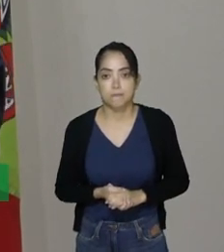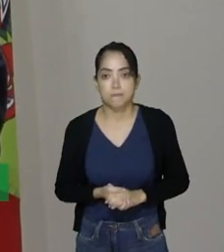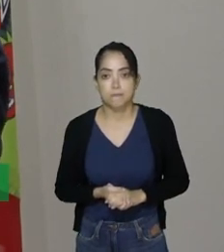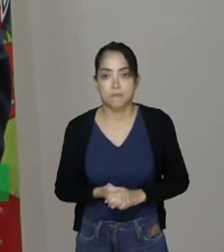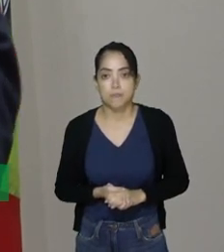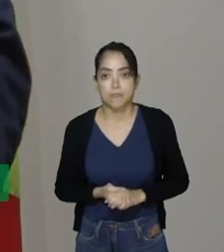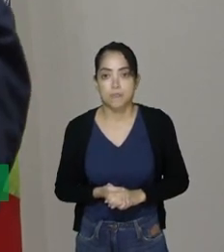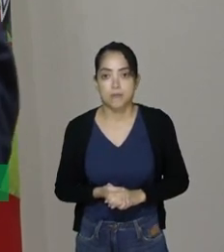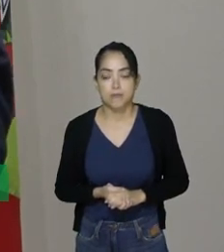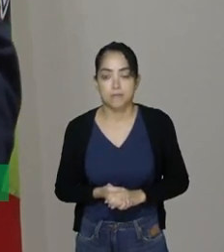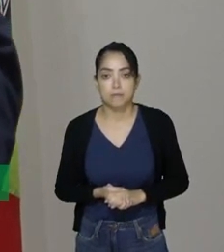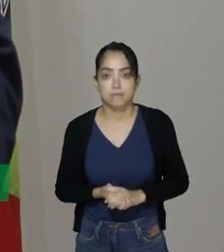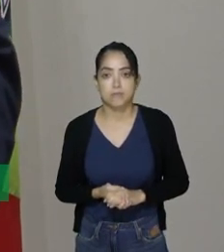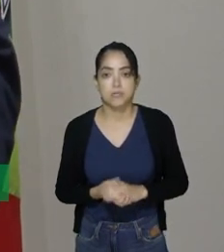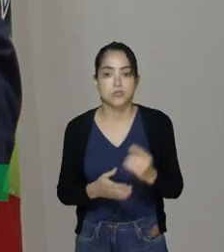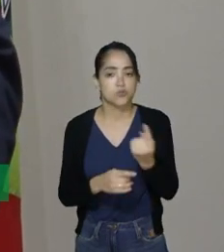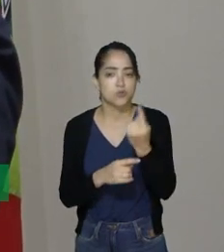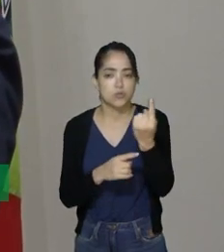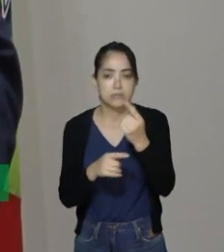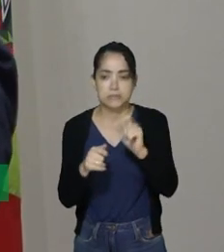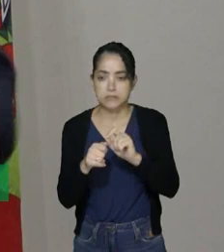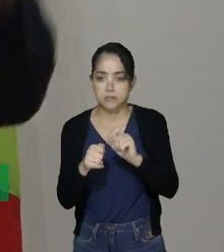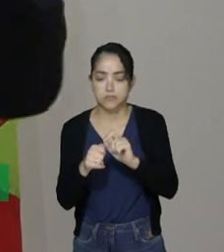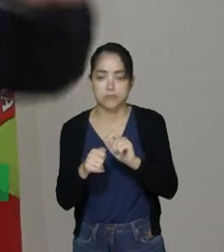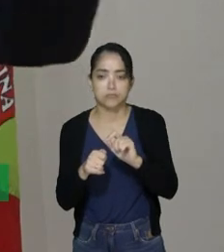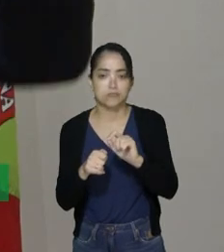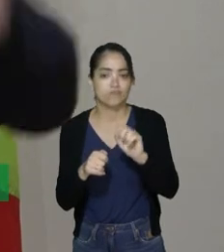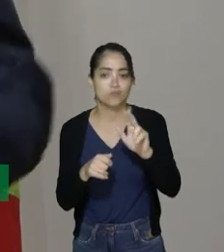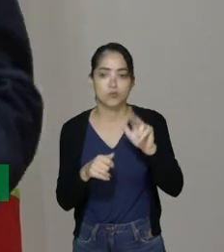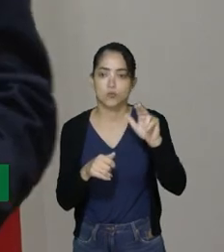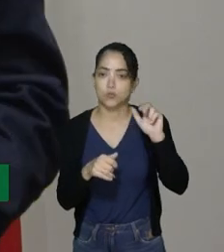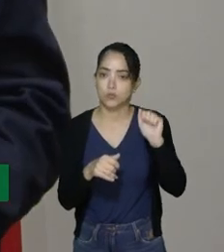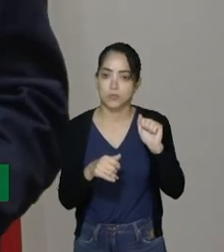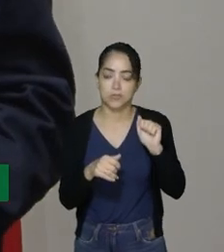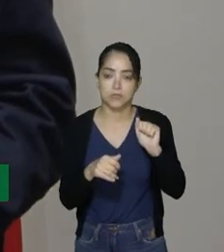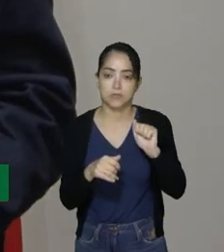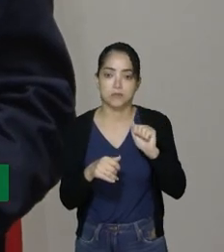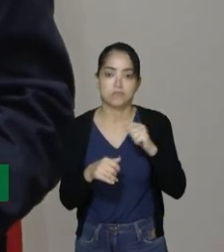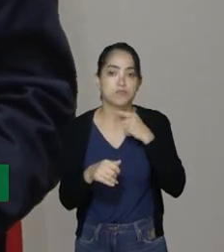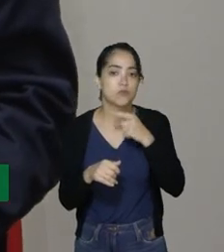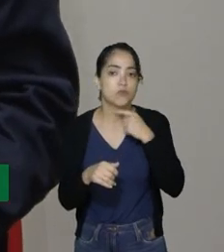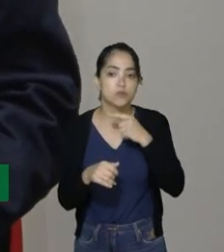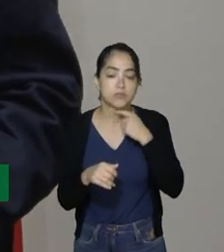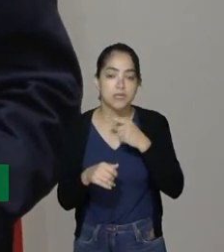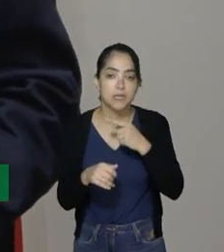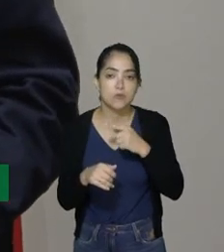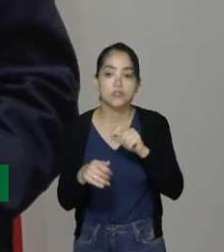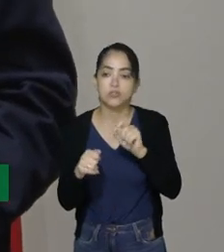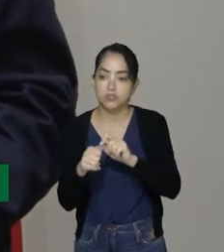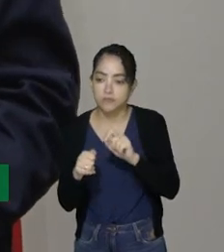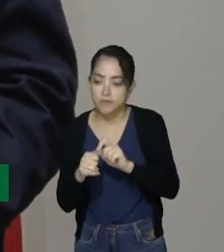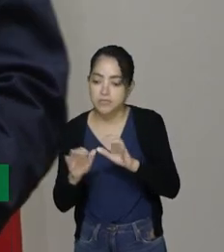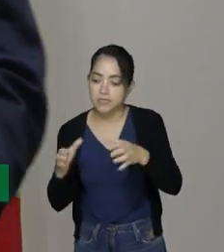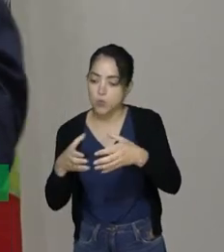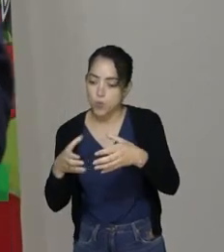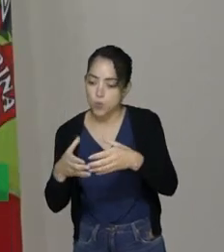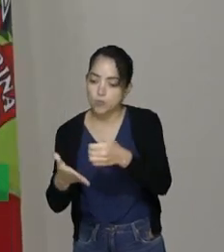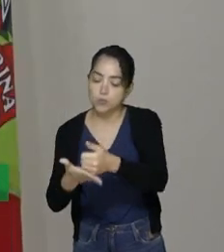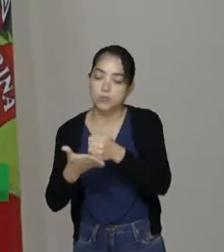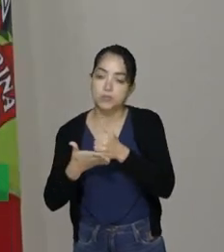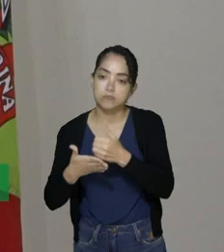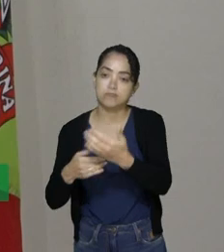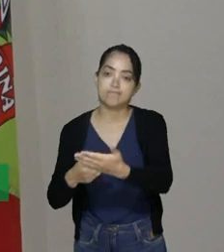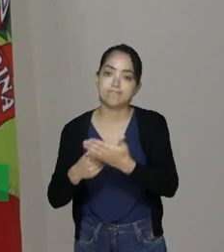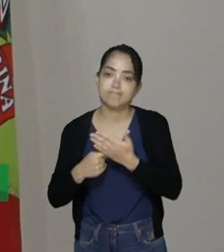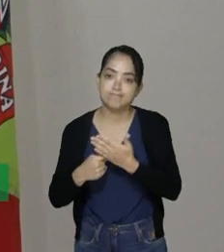A gente não faz nada sozinho, né? A gente só realiza porque a gente tem time, a gente tem gente nos